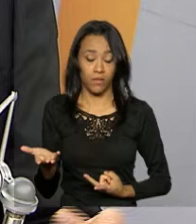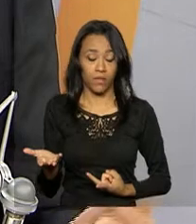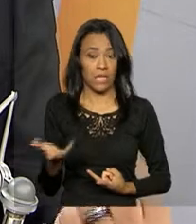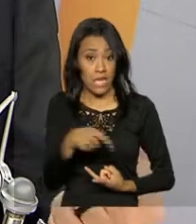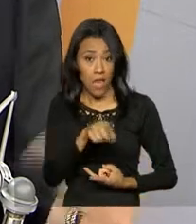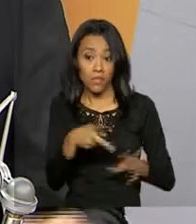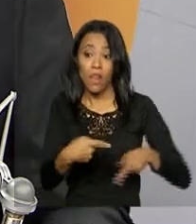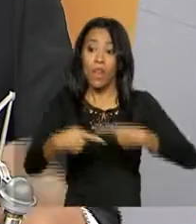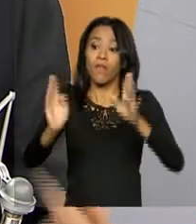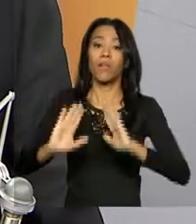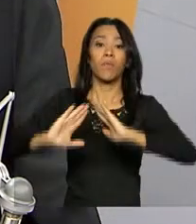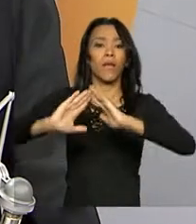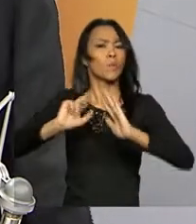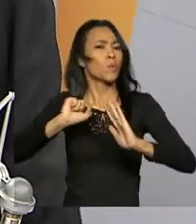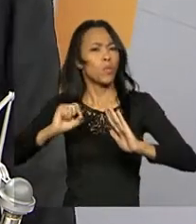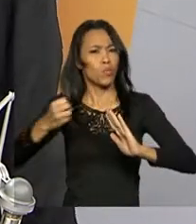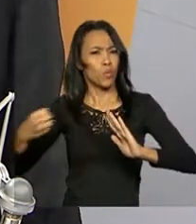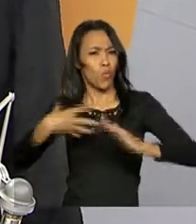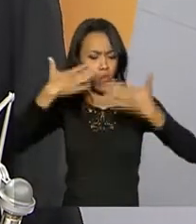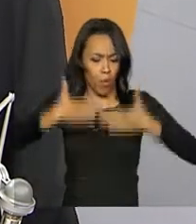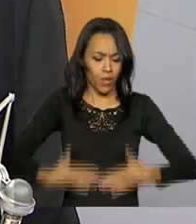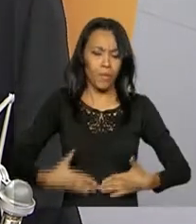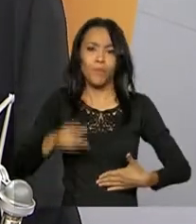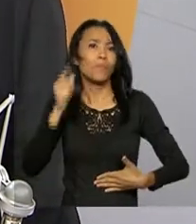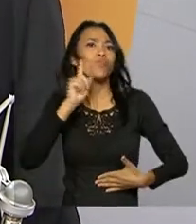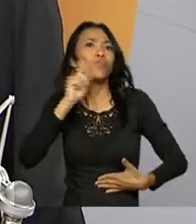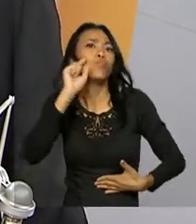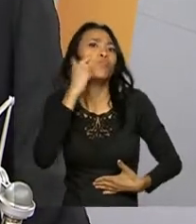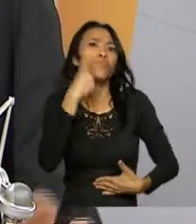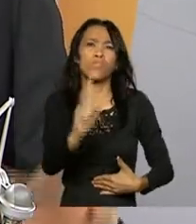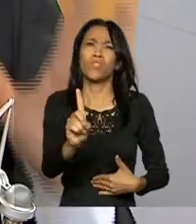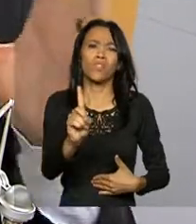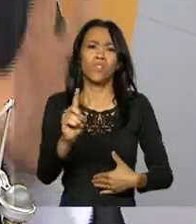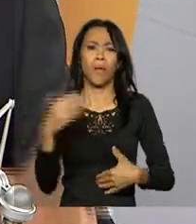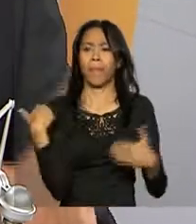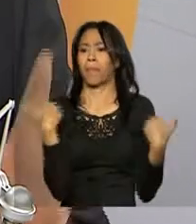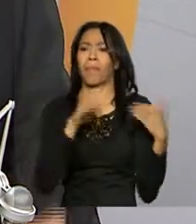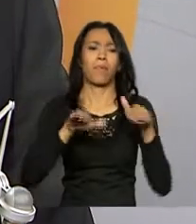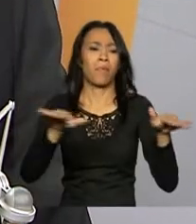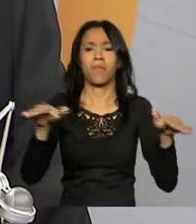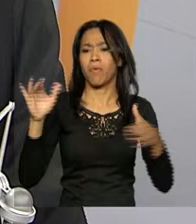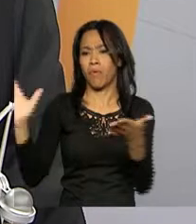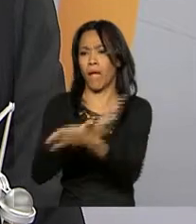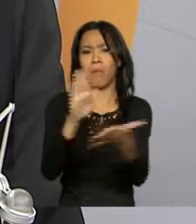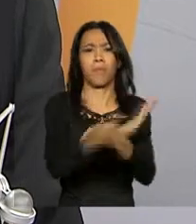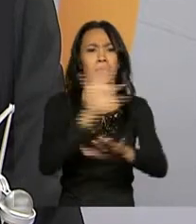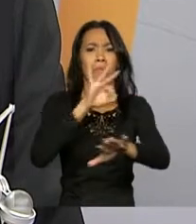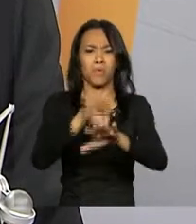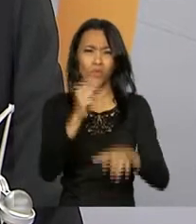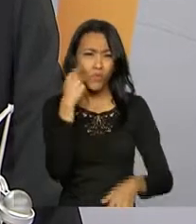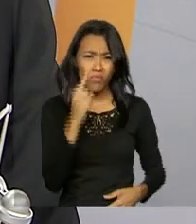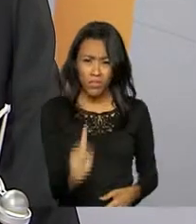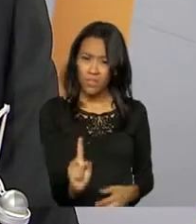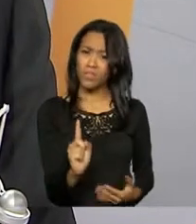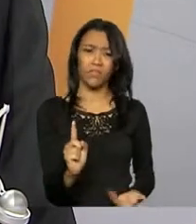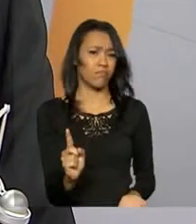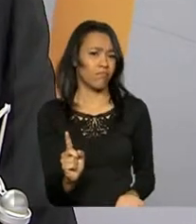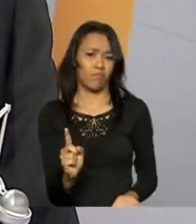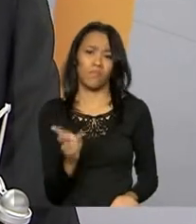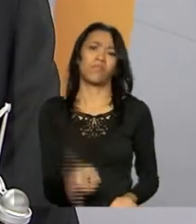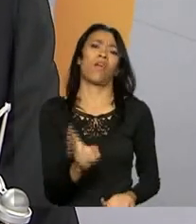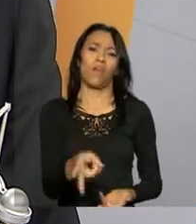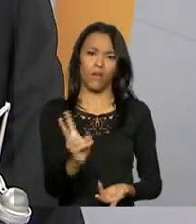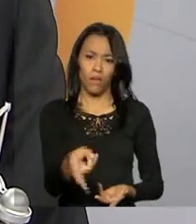para dentro de casa uma nova atitude que não adianta fazer um dia de mobilização o dia pra todo mundo parar e refletir vai ter que ser uma campanha permanente